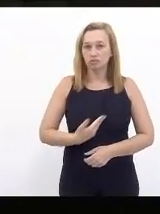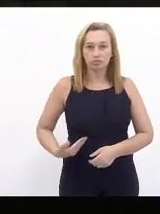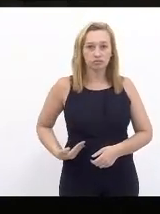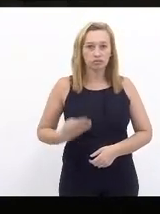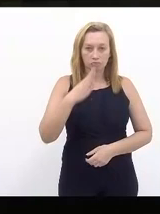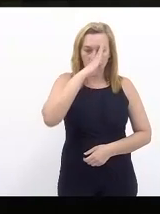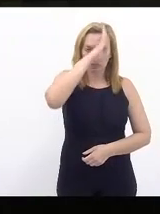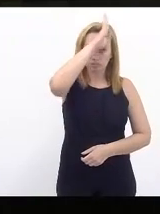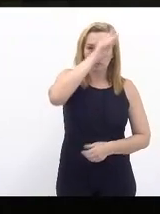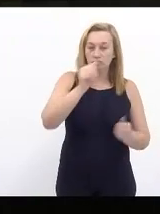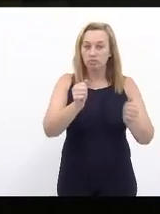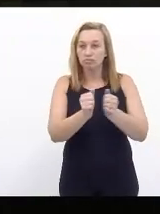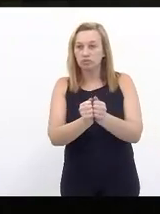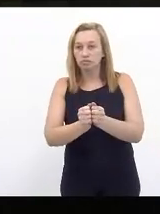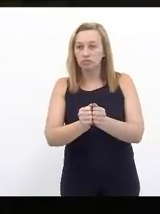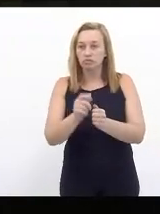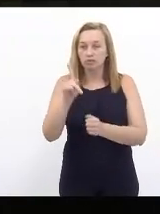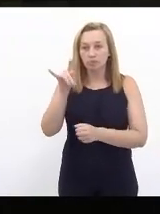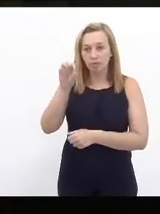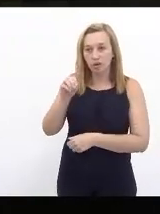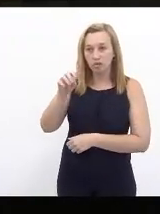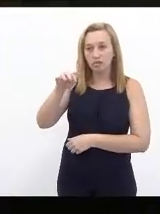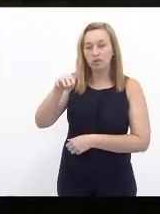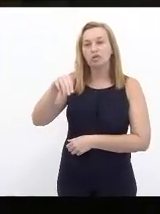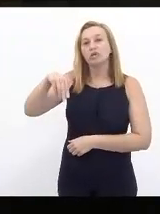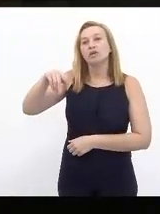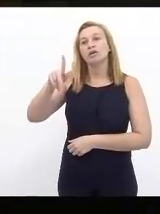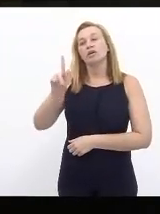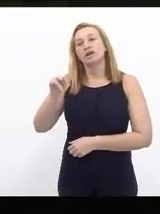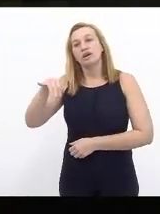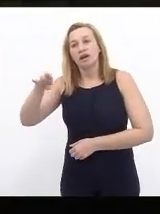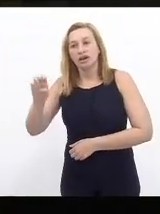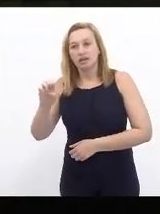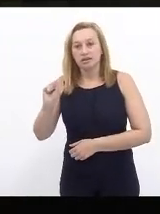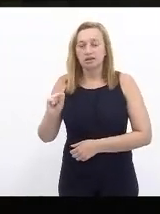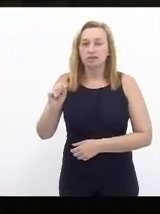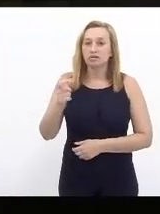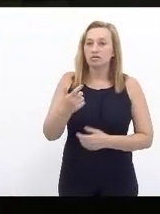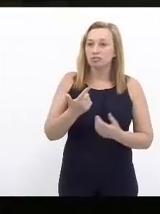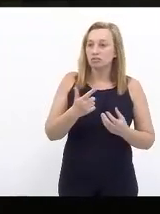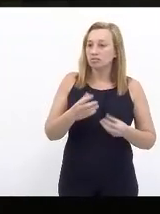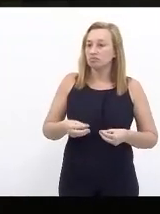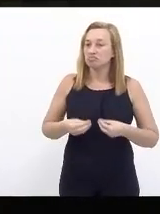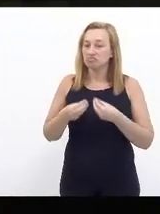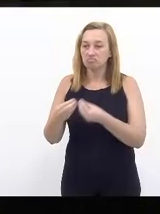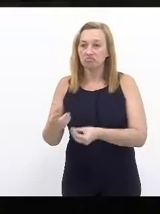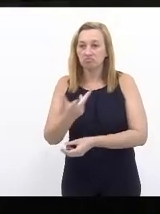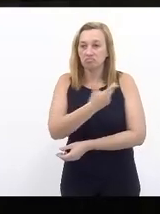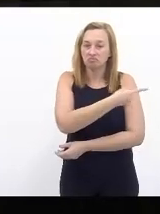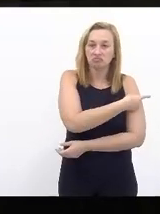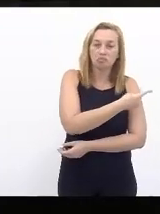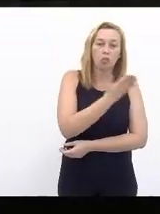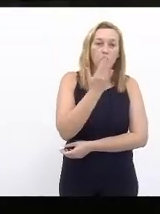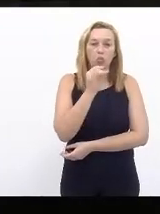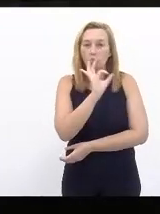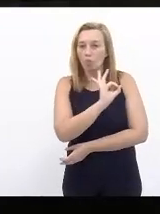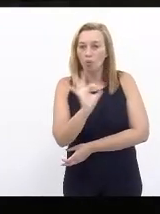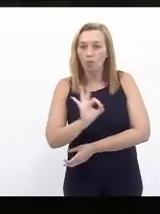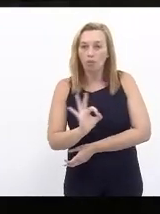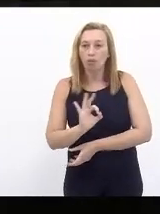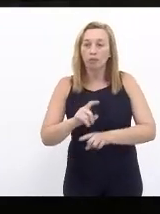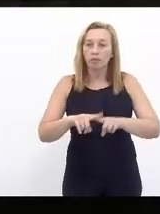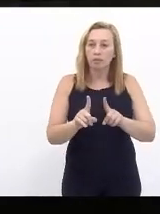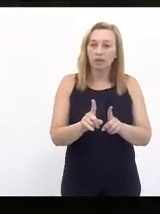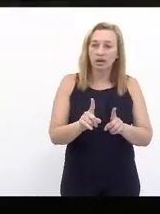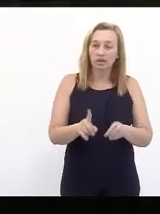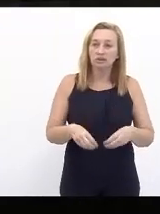Bolsonaro, juntamente com Paulo Guedes, não entregaram vacina, não entregaram comida, mas está entregando um